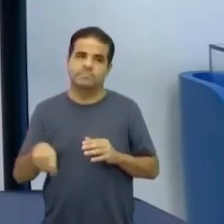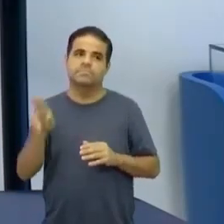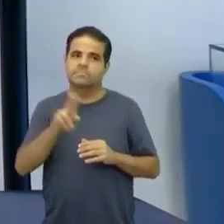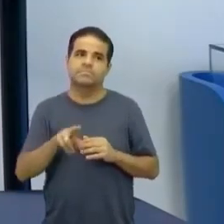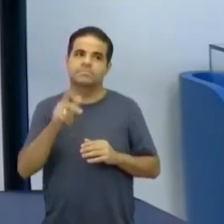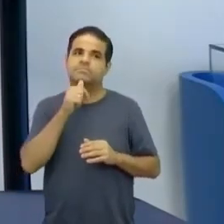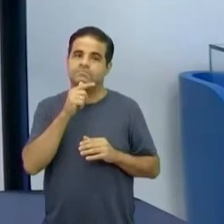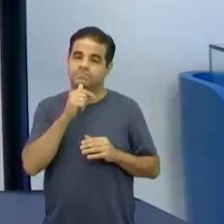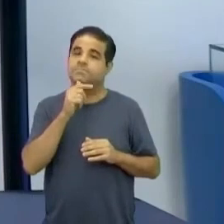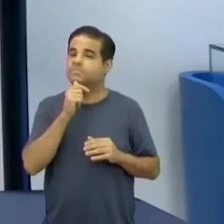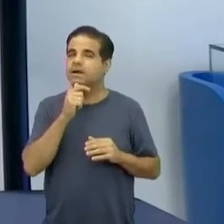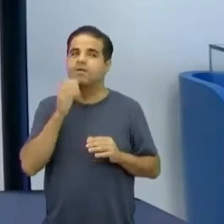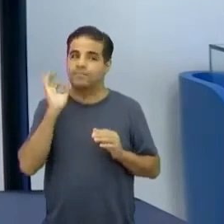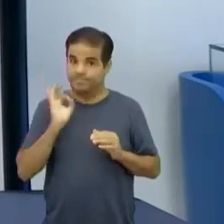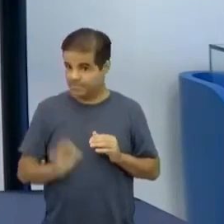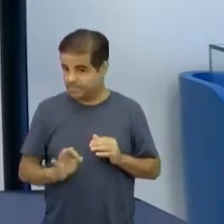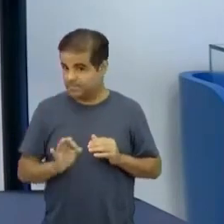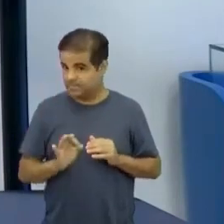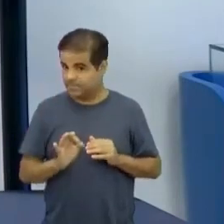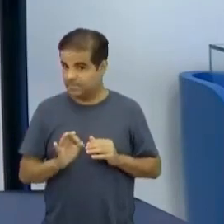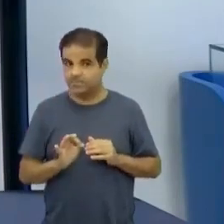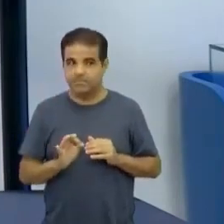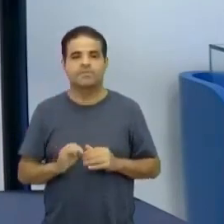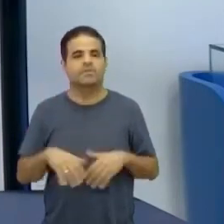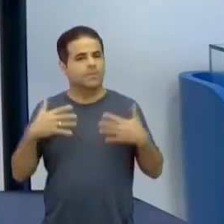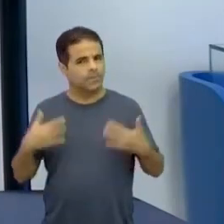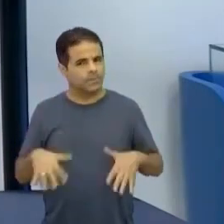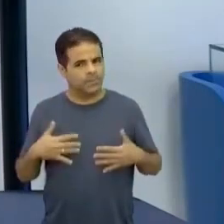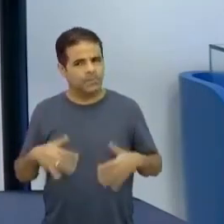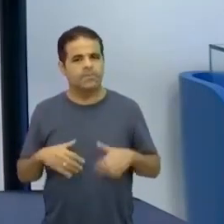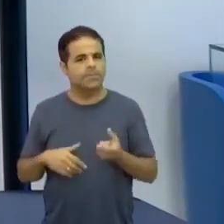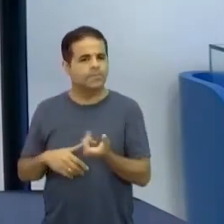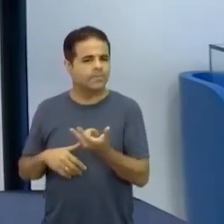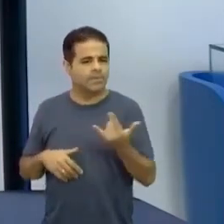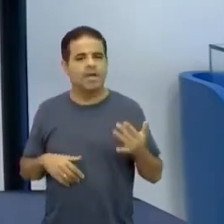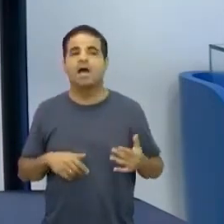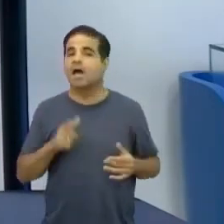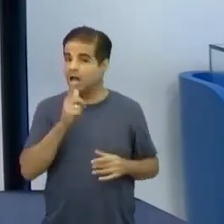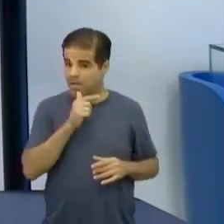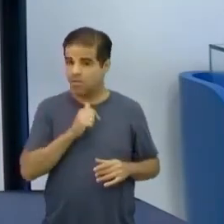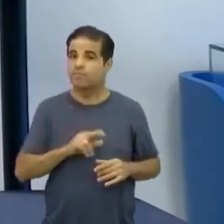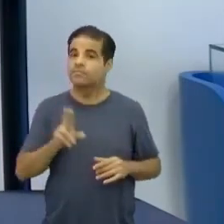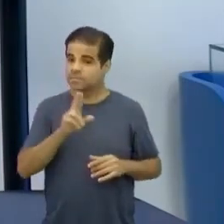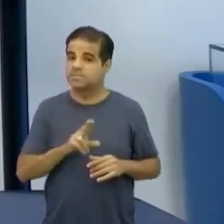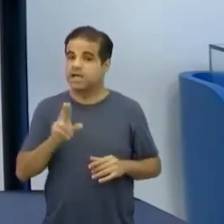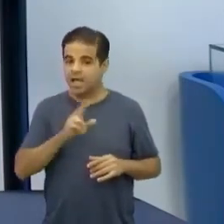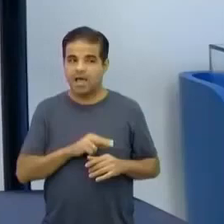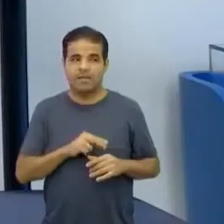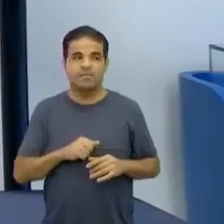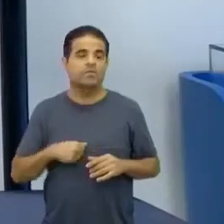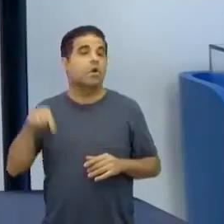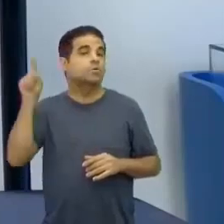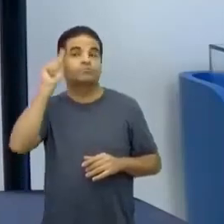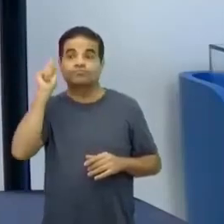utilização da água, tá certo? Então nós temos uma grande quantidade de água que foi utilizada e até então nós